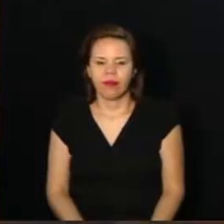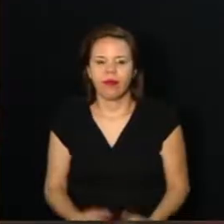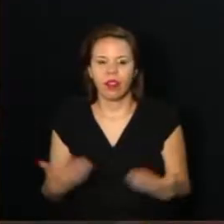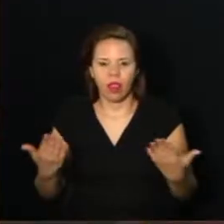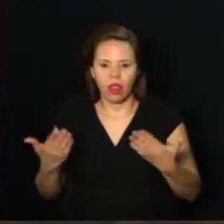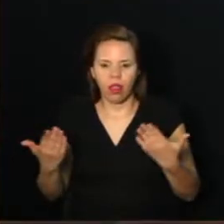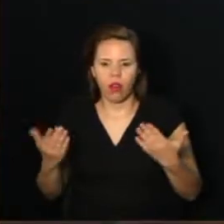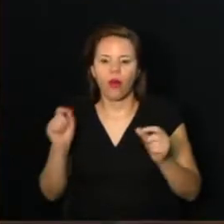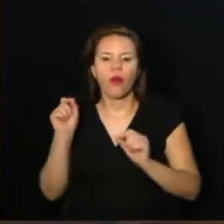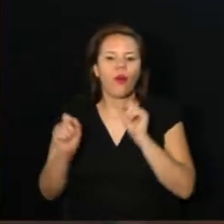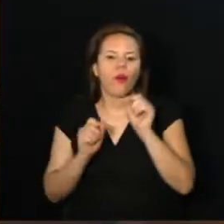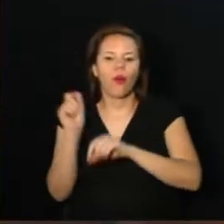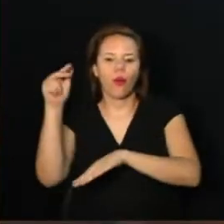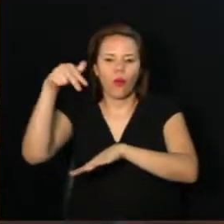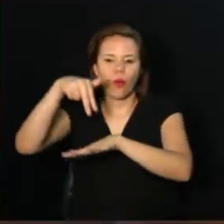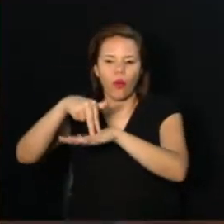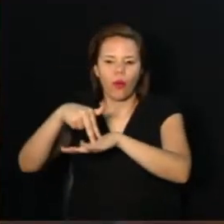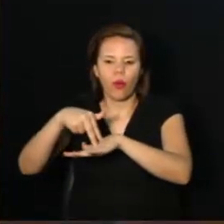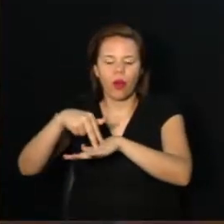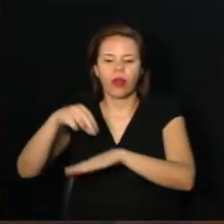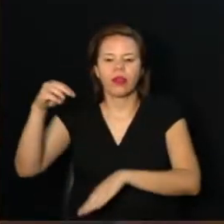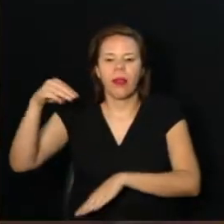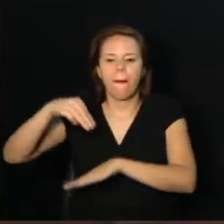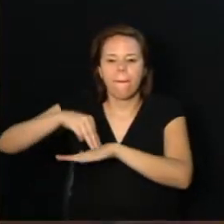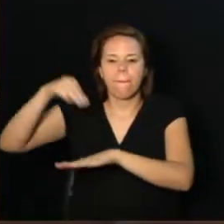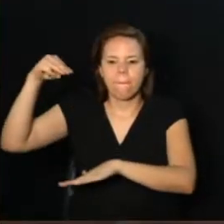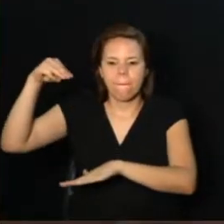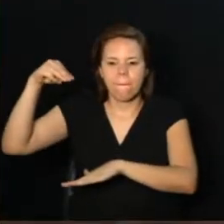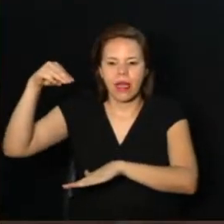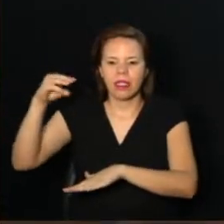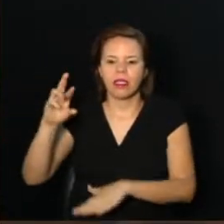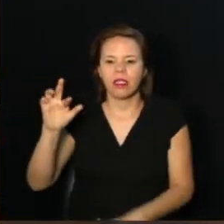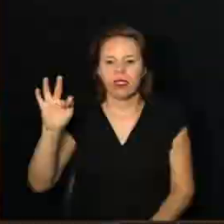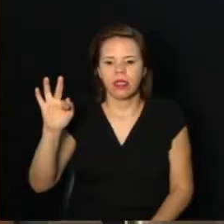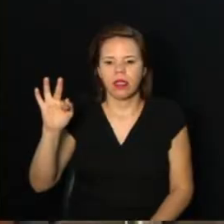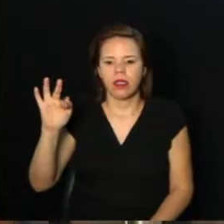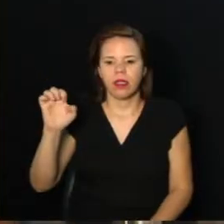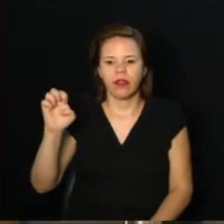Passamos a palavra agora à mestre Fernanda Caroline da Silva.